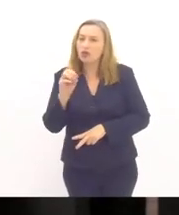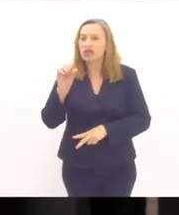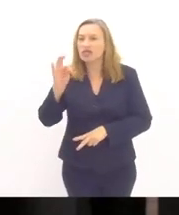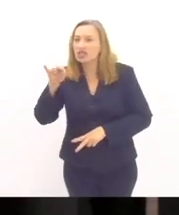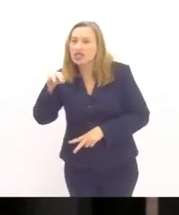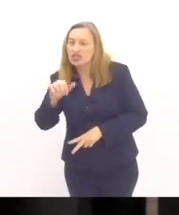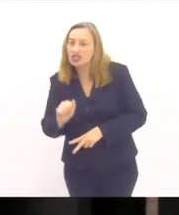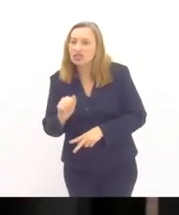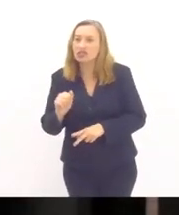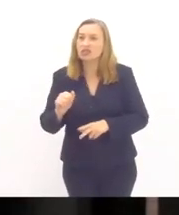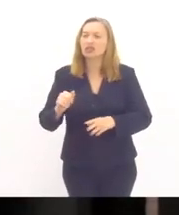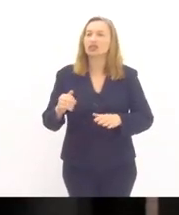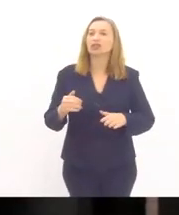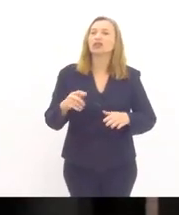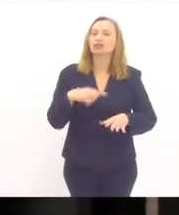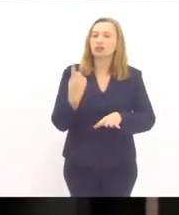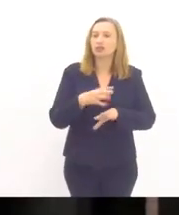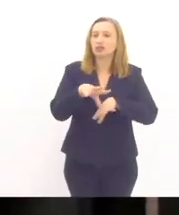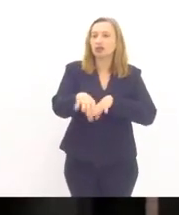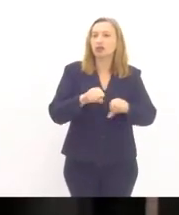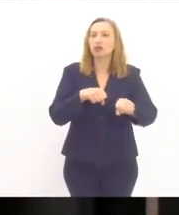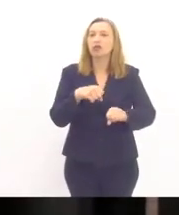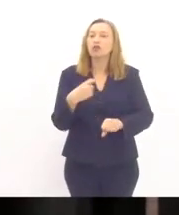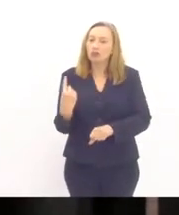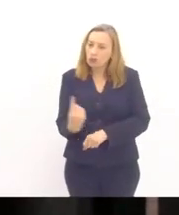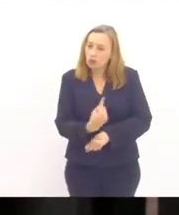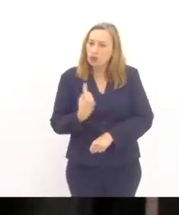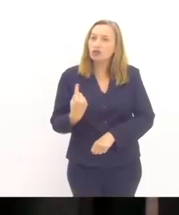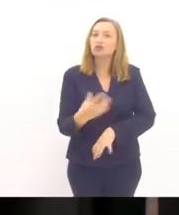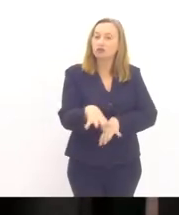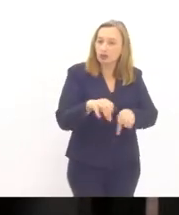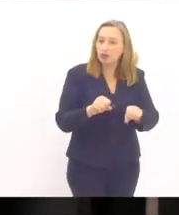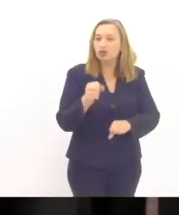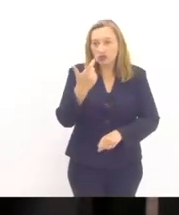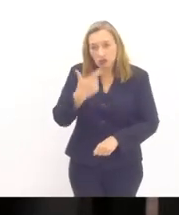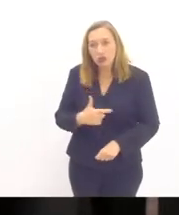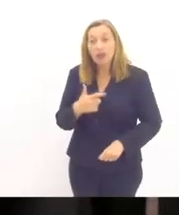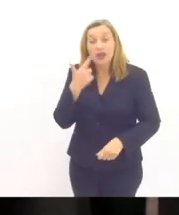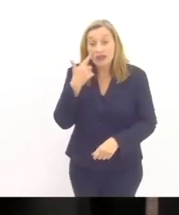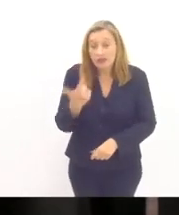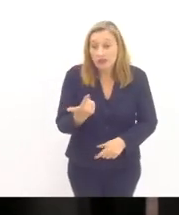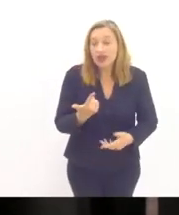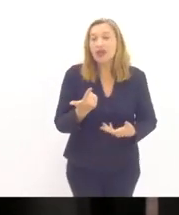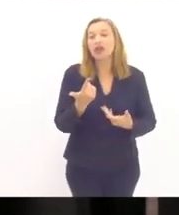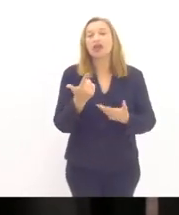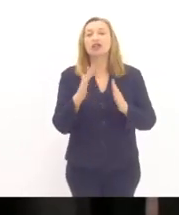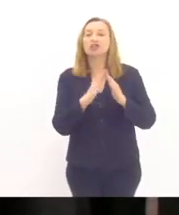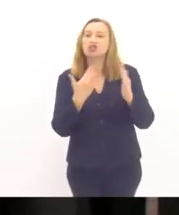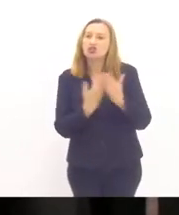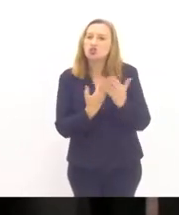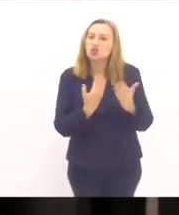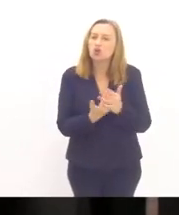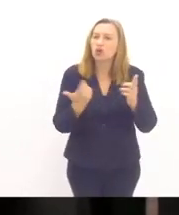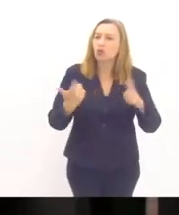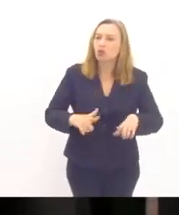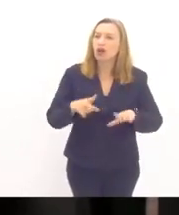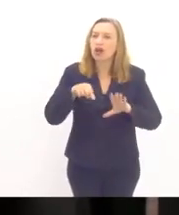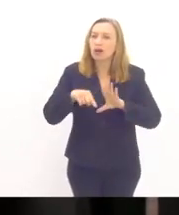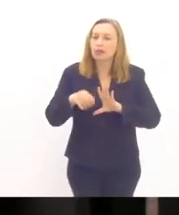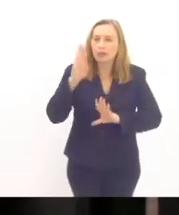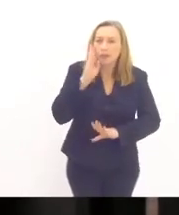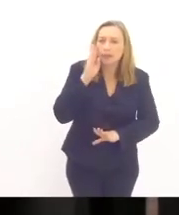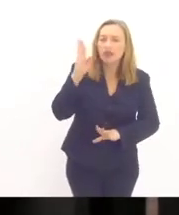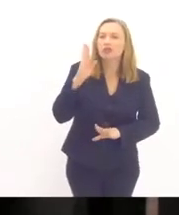nossa formação, inclusive como formadores, não é? E ver as nossas escolas como um espaço fundamental